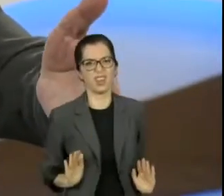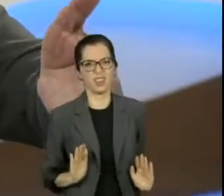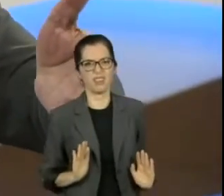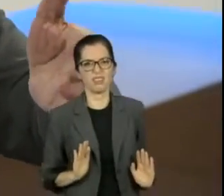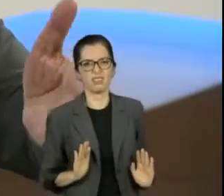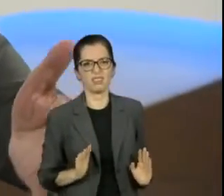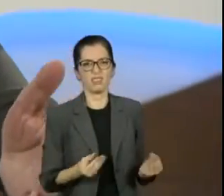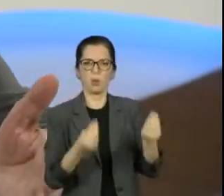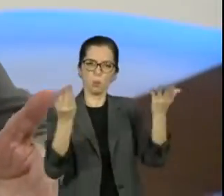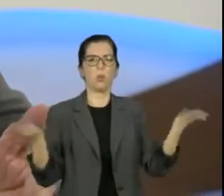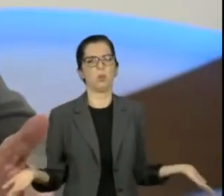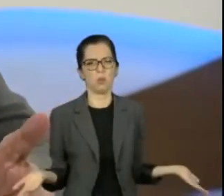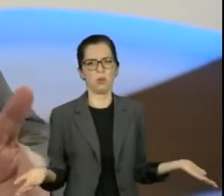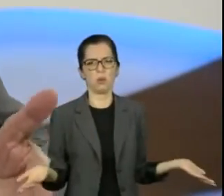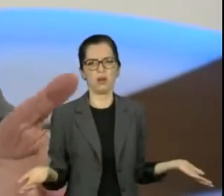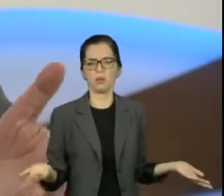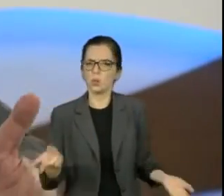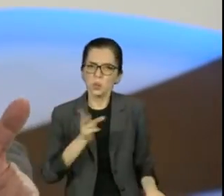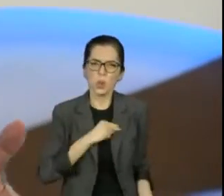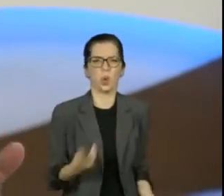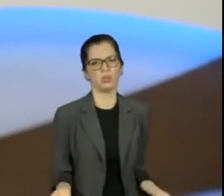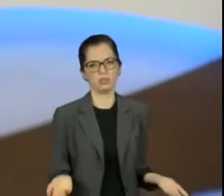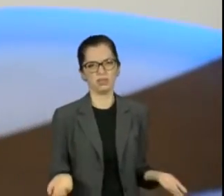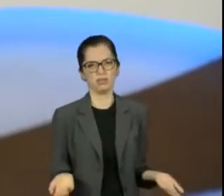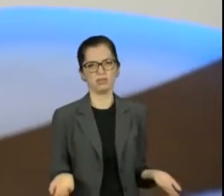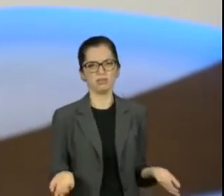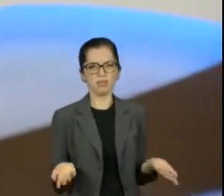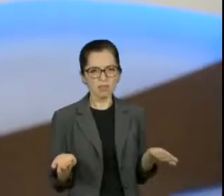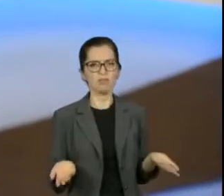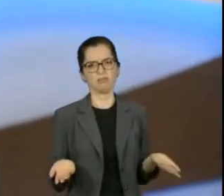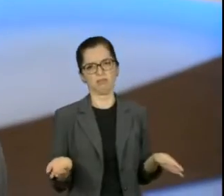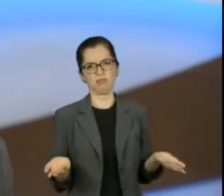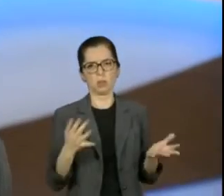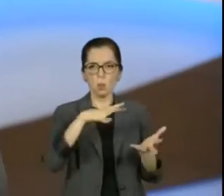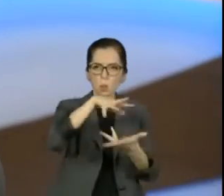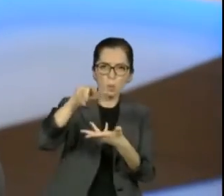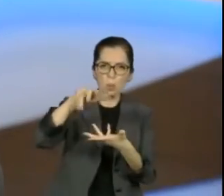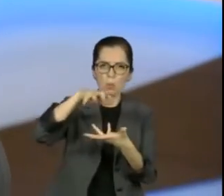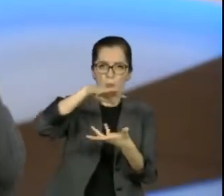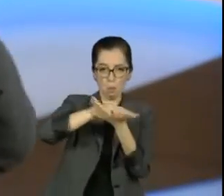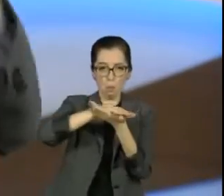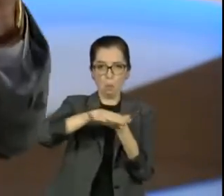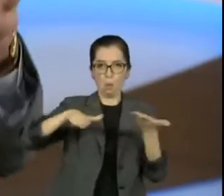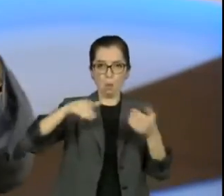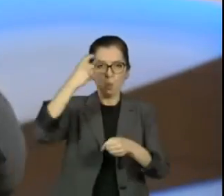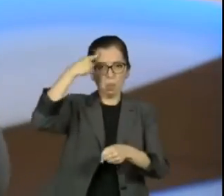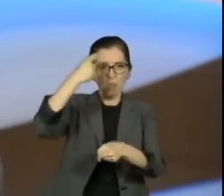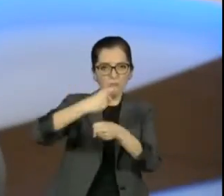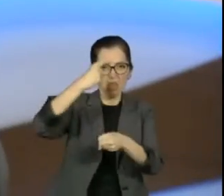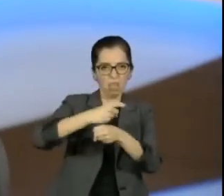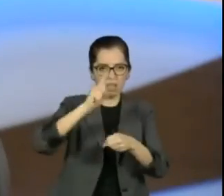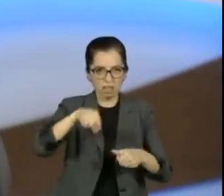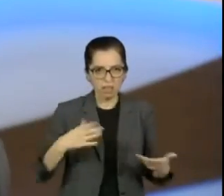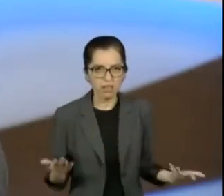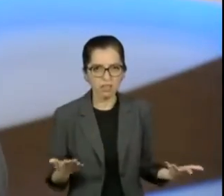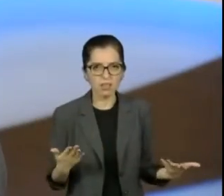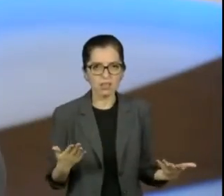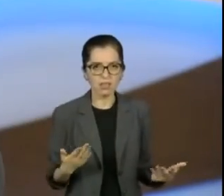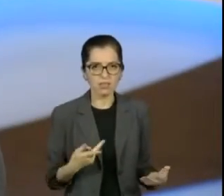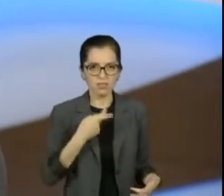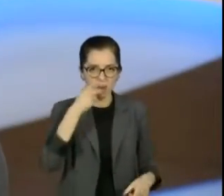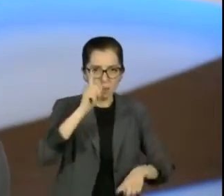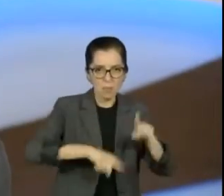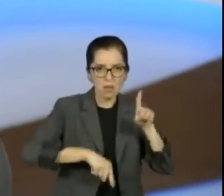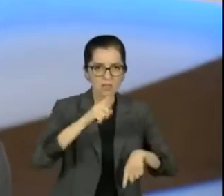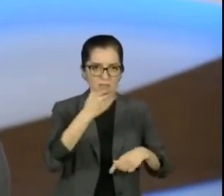Gente, o mundo está boçalizado. Porque você é desbocado, você fala palavrão.